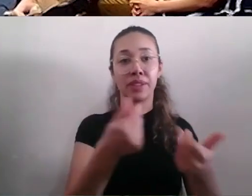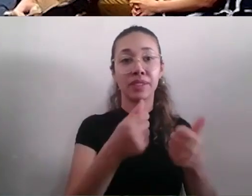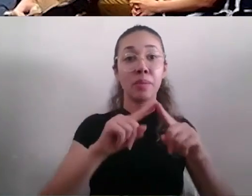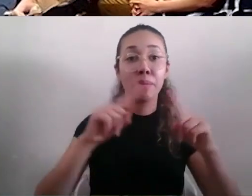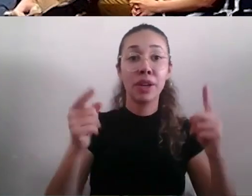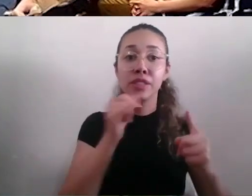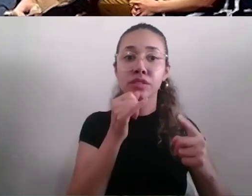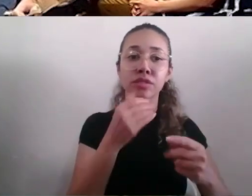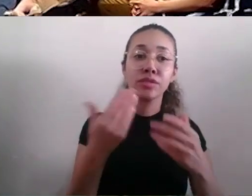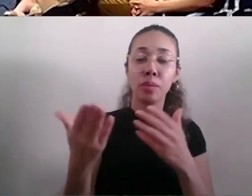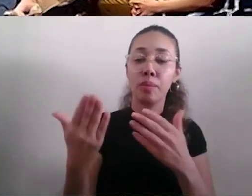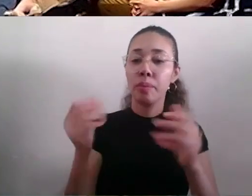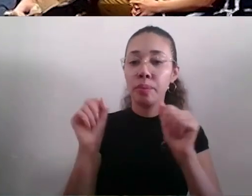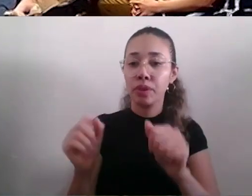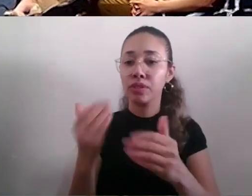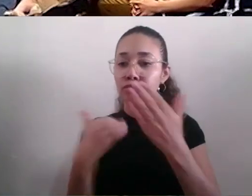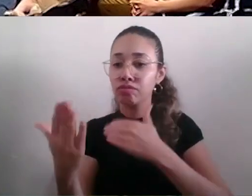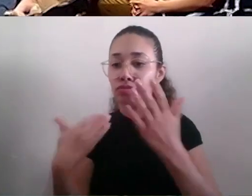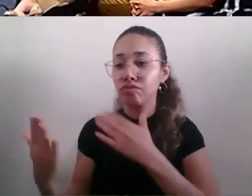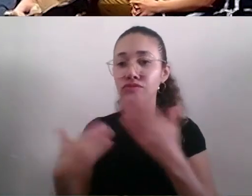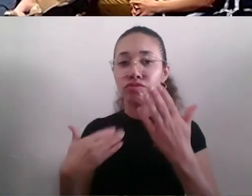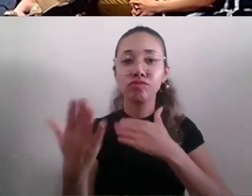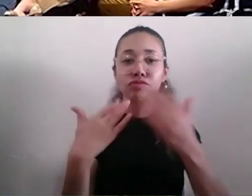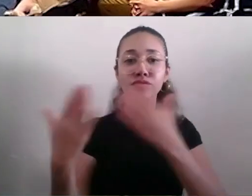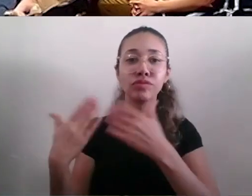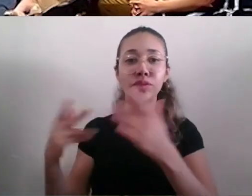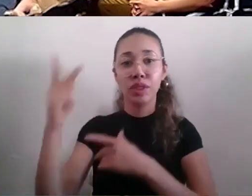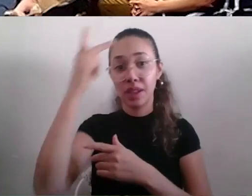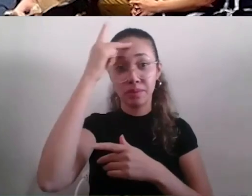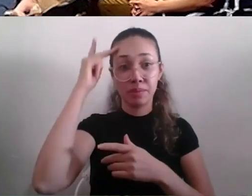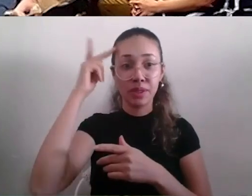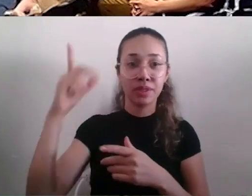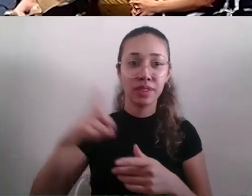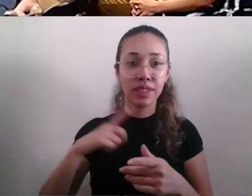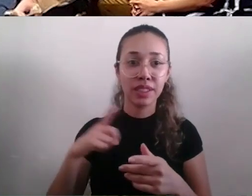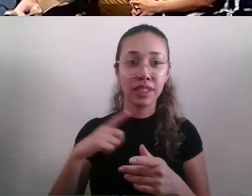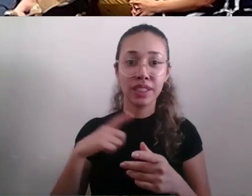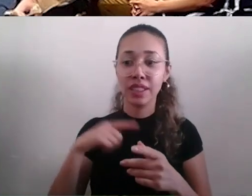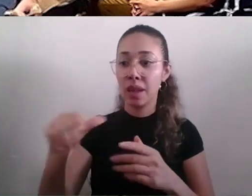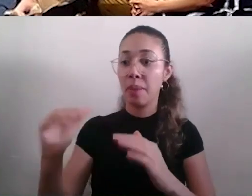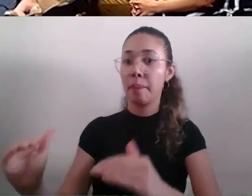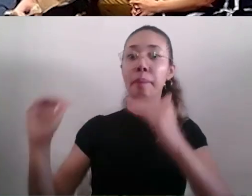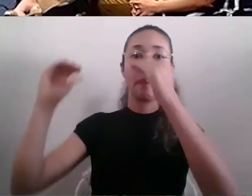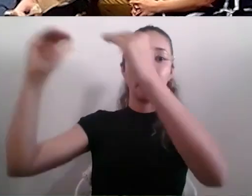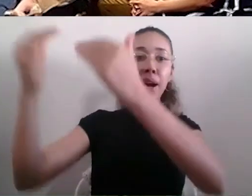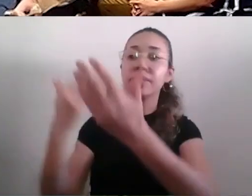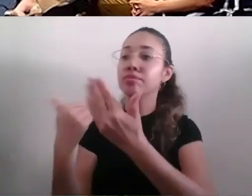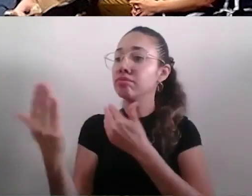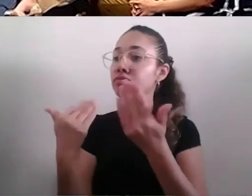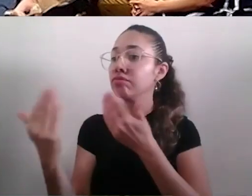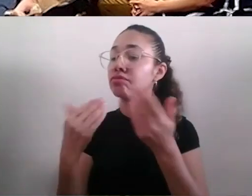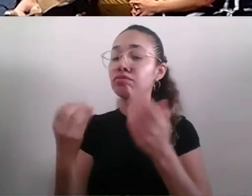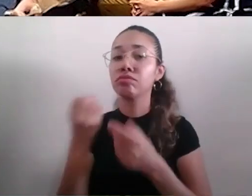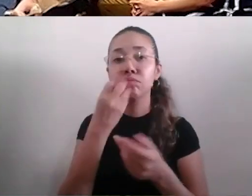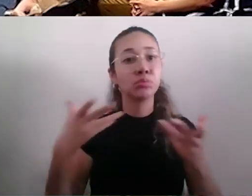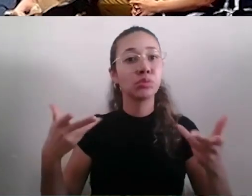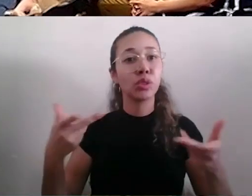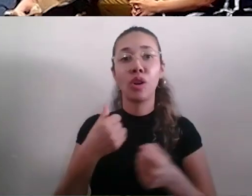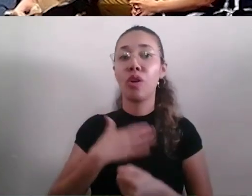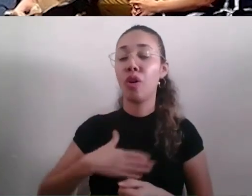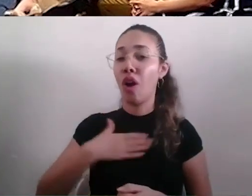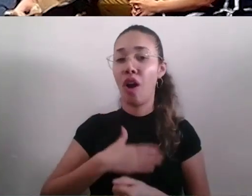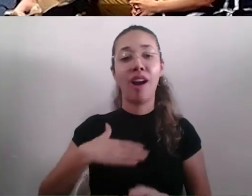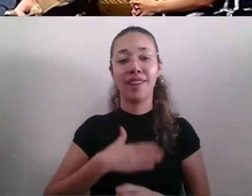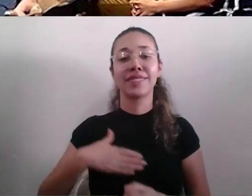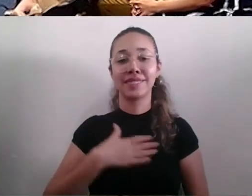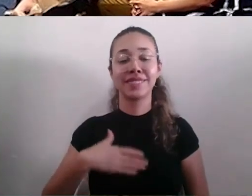poder, por exemplo, estar aqui conversando com pessoas que têm o poder que eu não tenho, é maravilhoso, para mim é o mais gratificante.